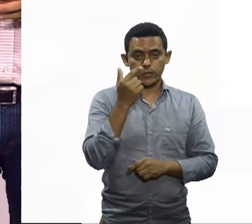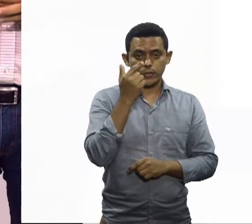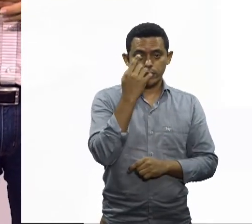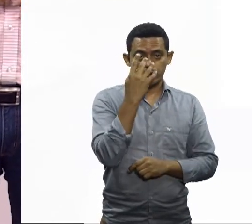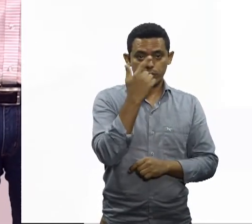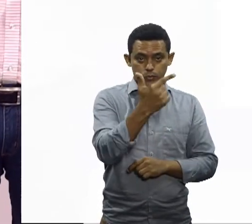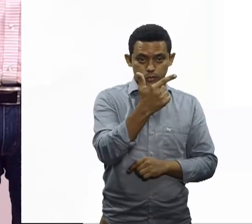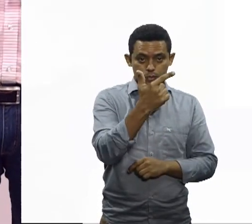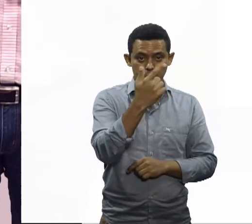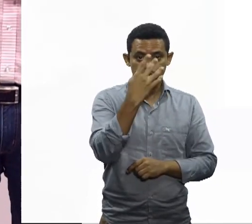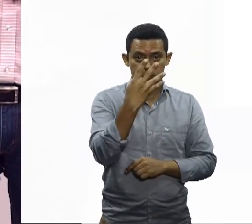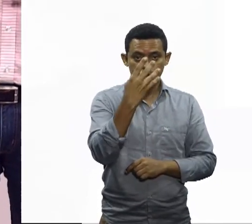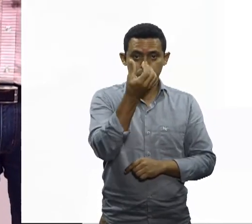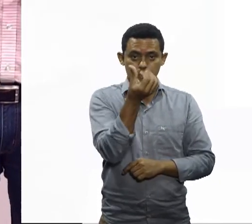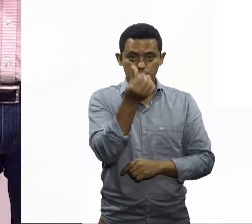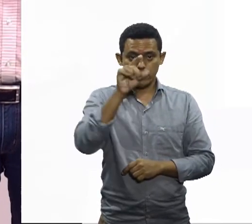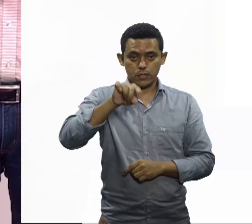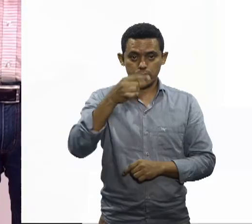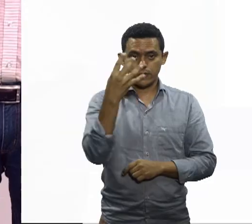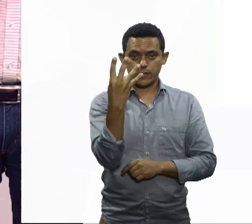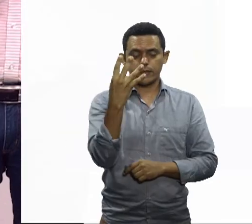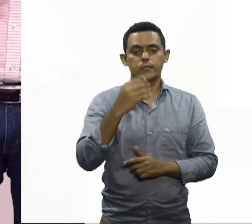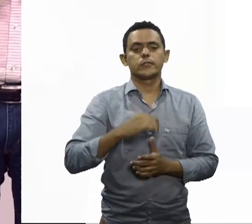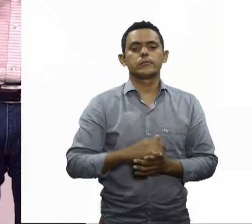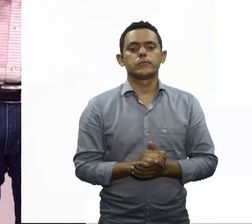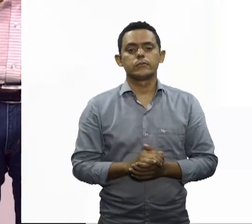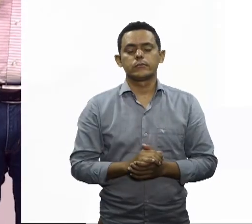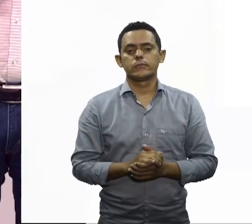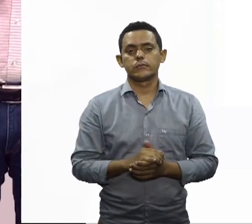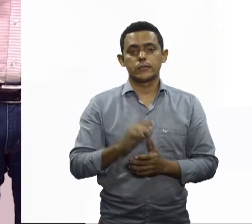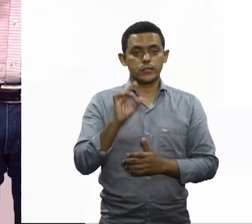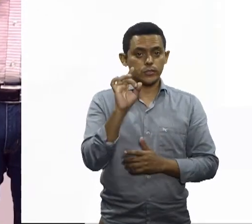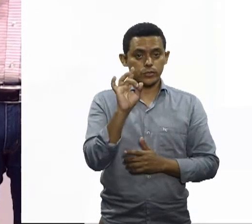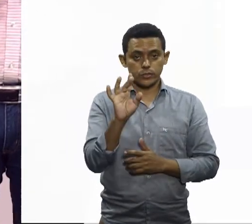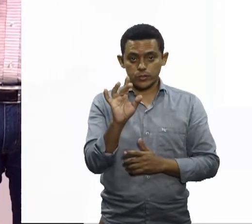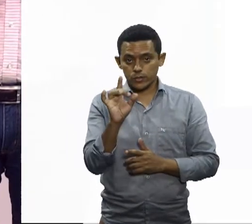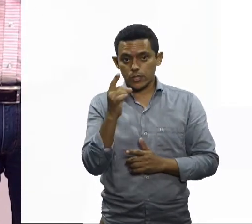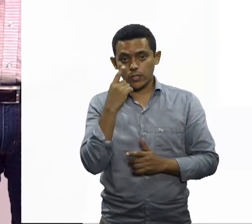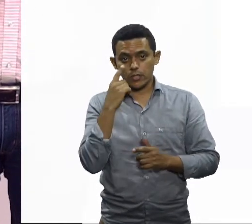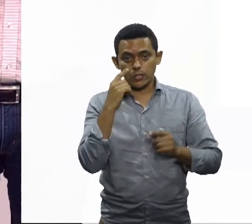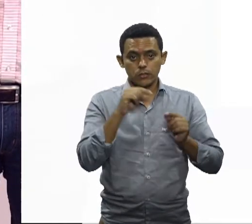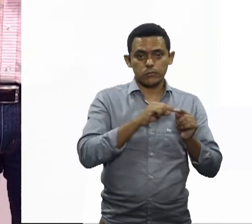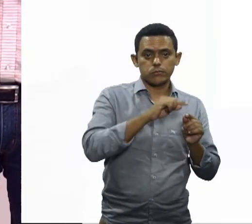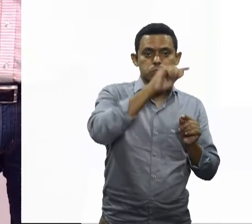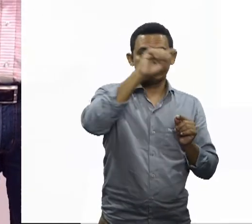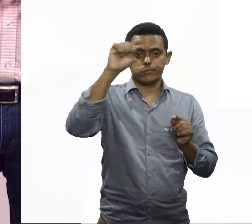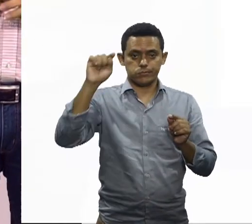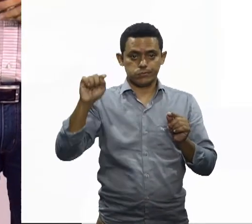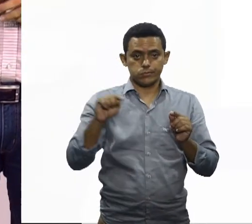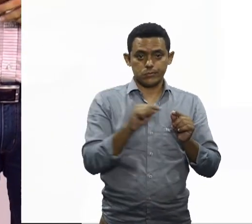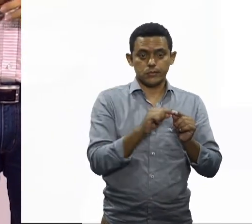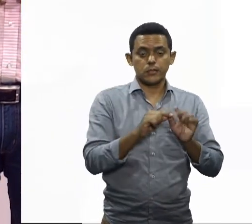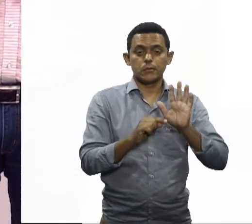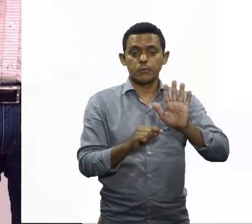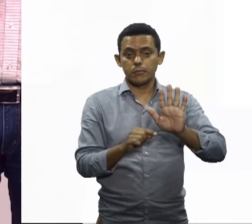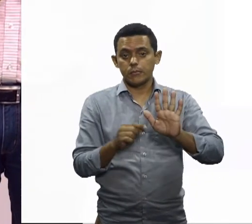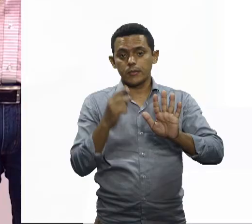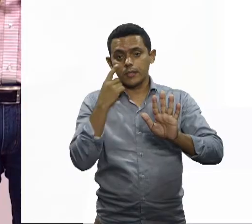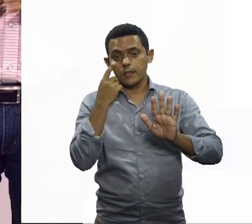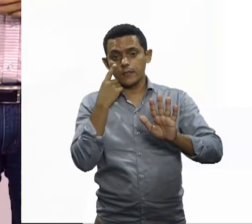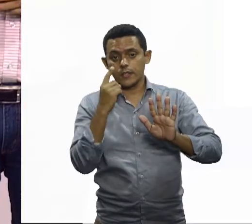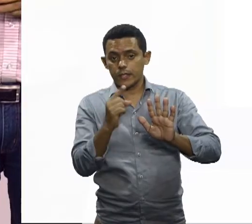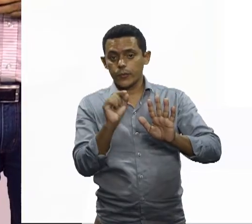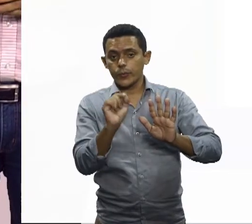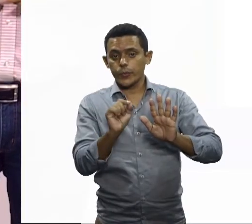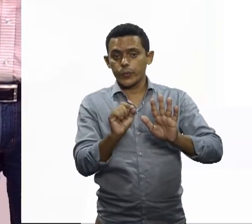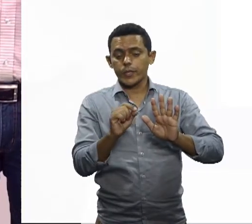246,4 metros. Então, observa aí, isso é só uma volta. Só que a menina deu 5 voltas nessa praça. Então, vou